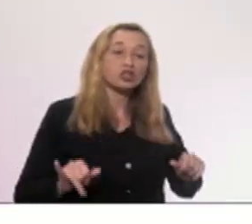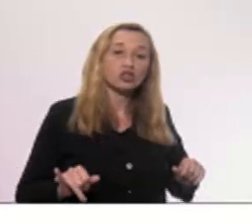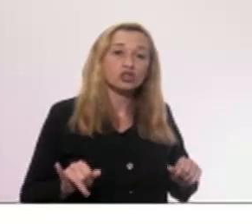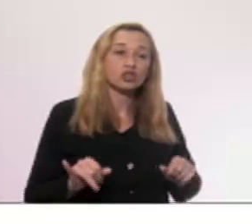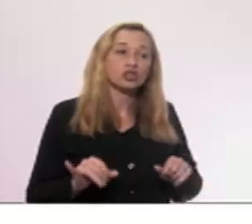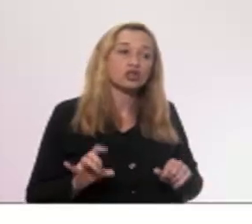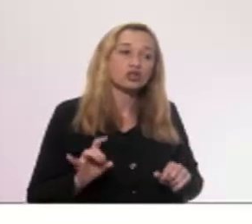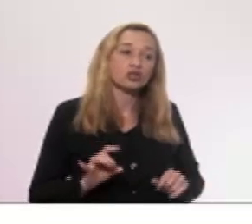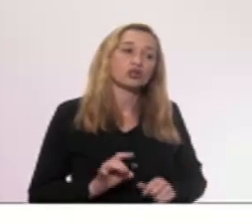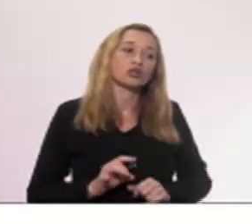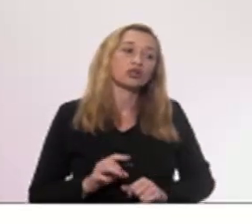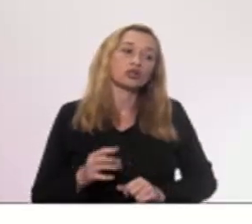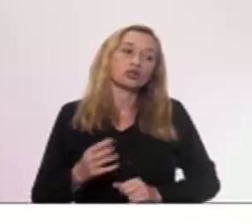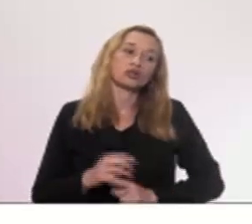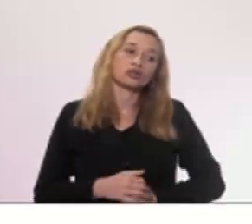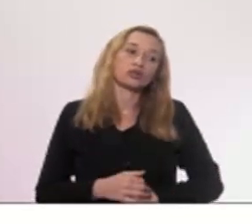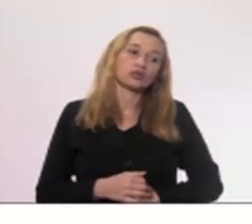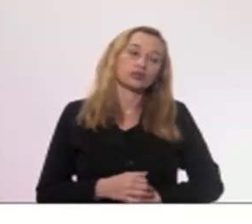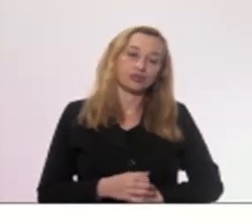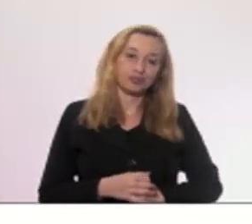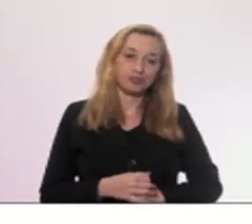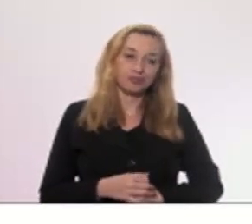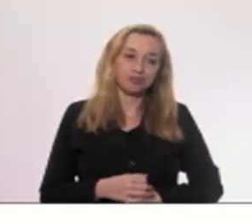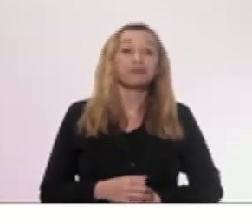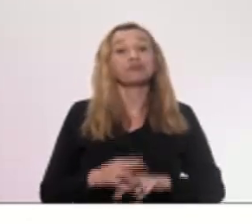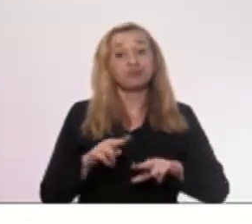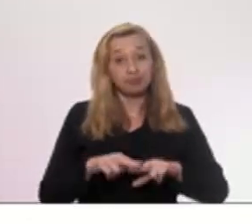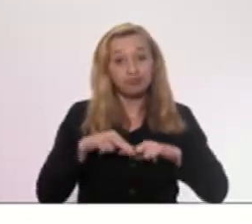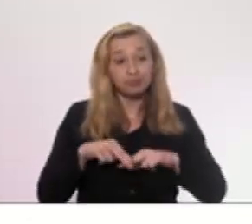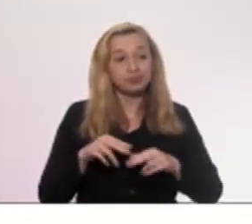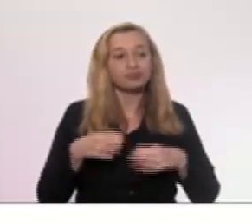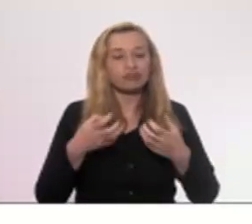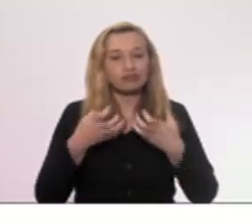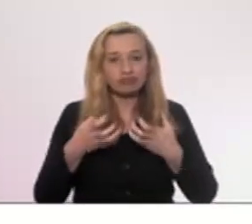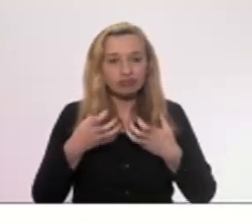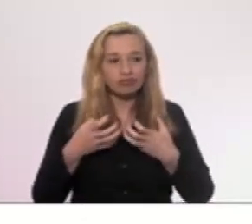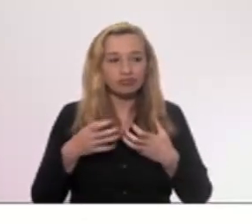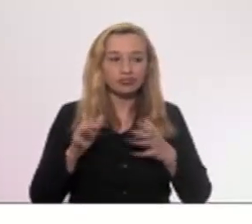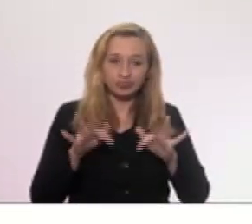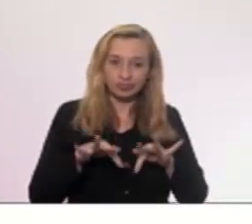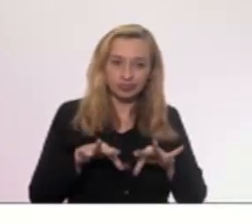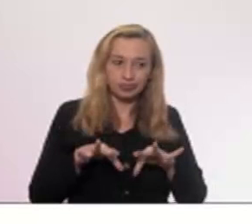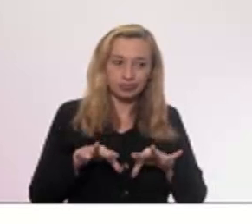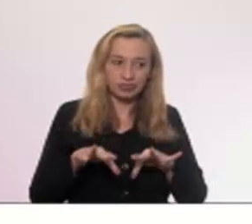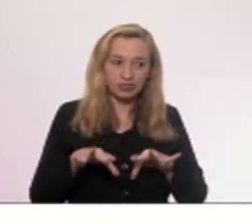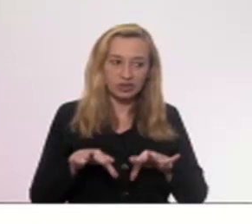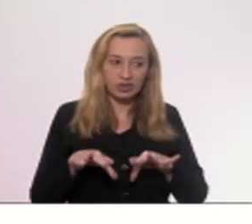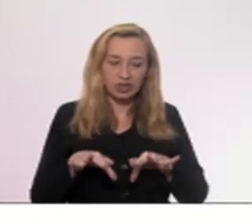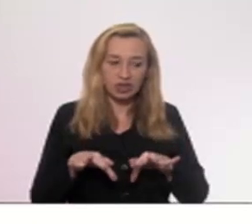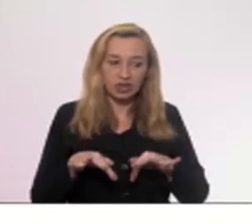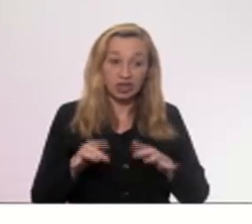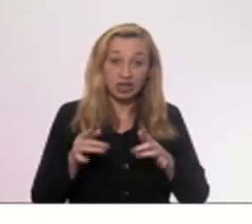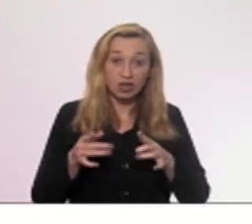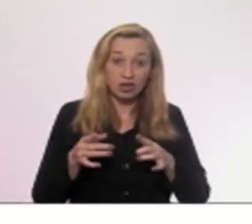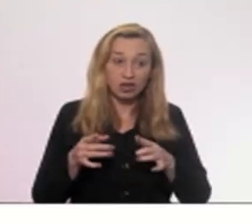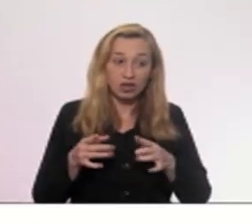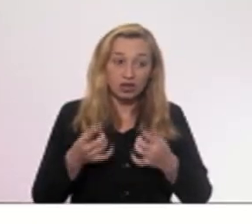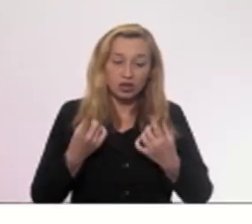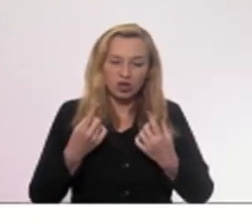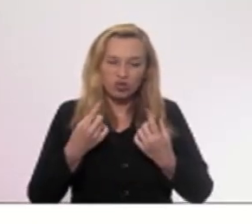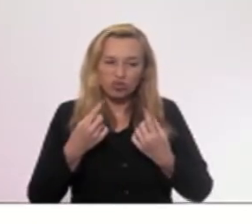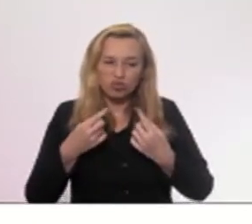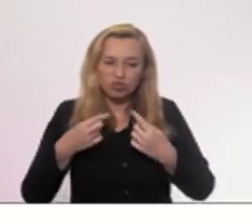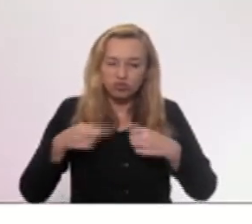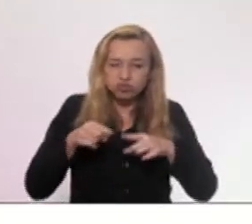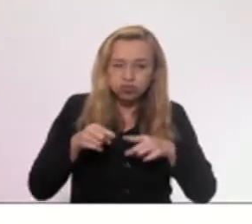exclusivamente o crivo da sua própria comunidade universitária. Por isso, eu quero aqui, para encerrar, dizer: é um ataque do governo federal,